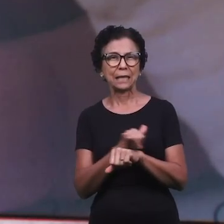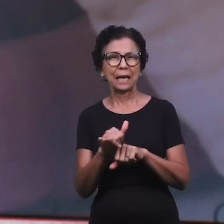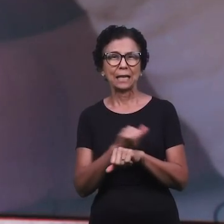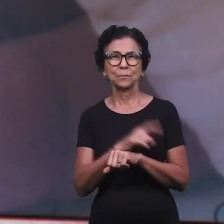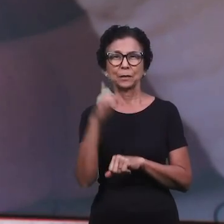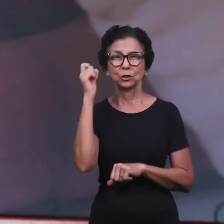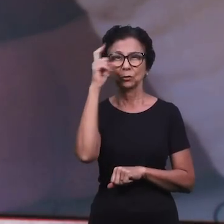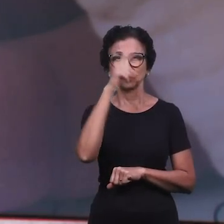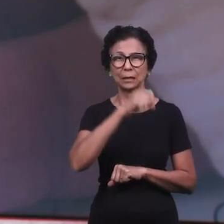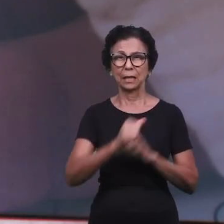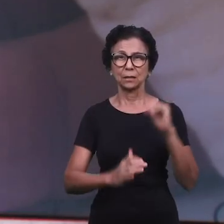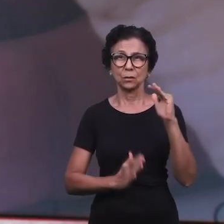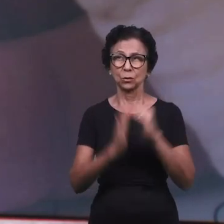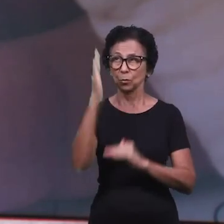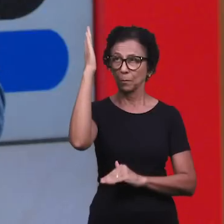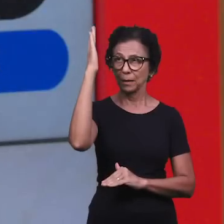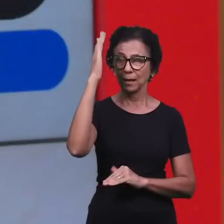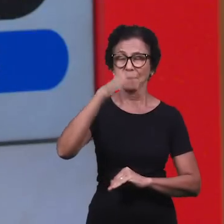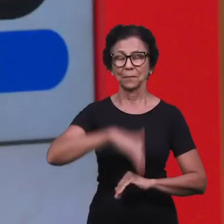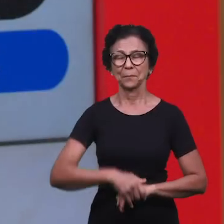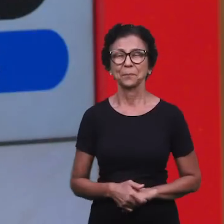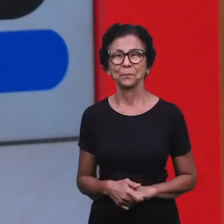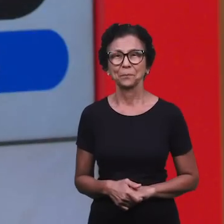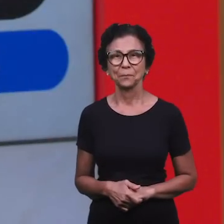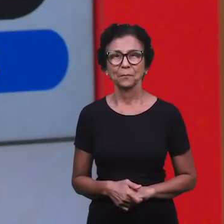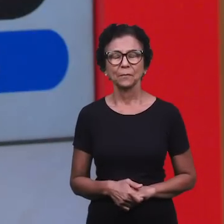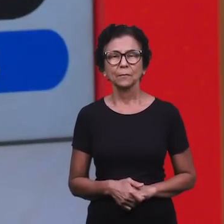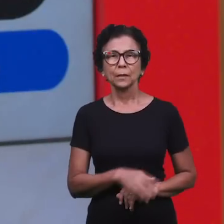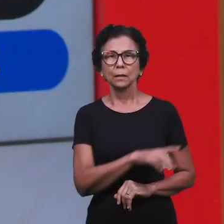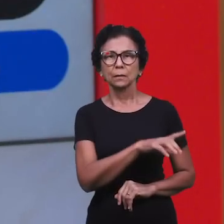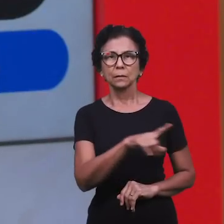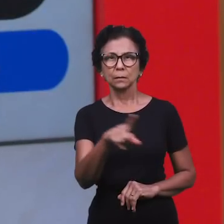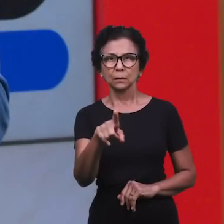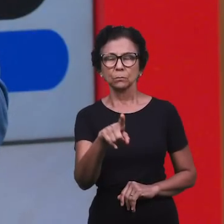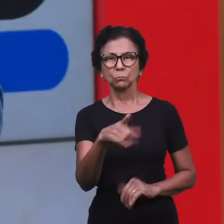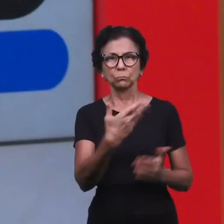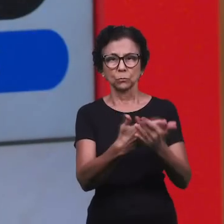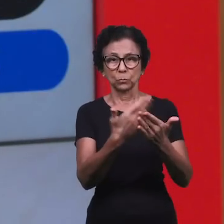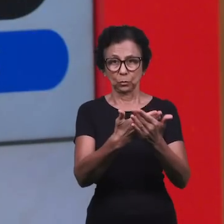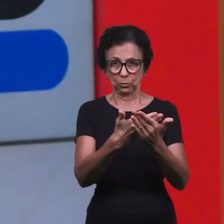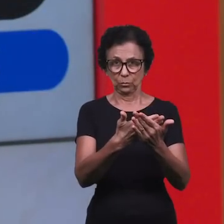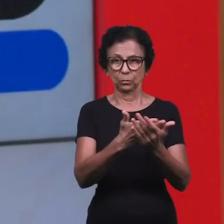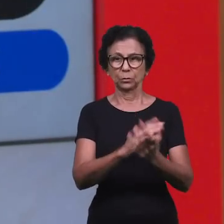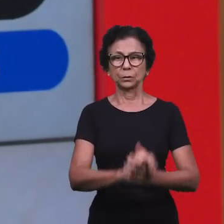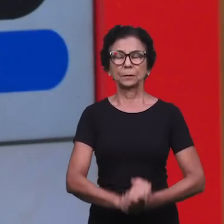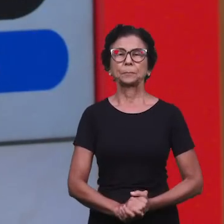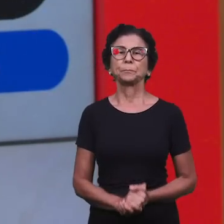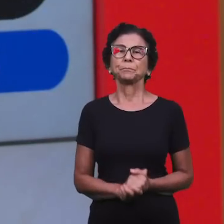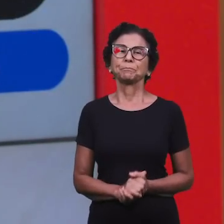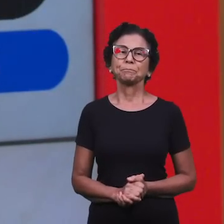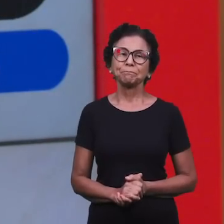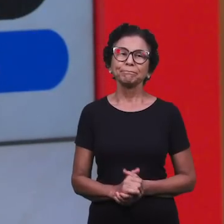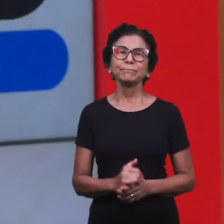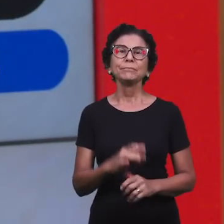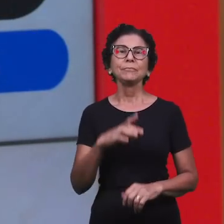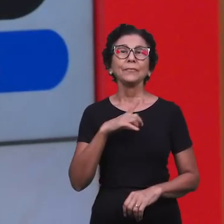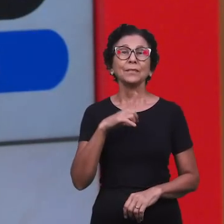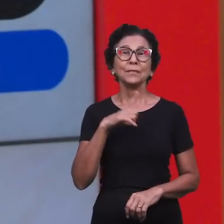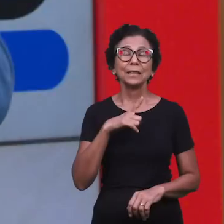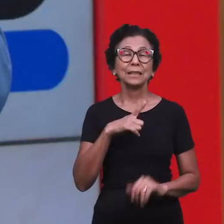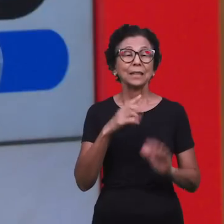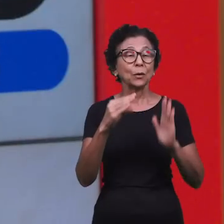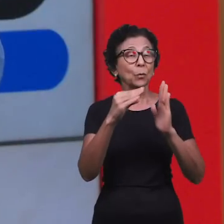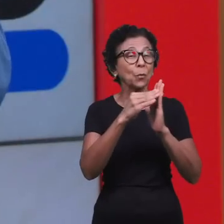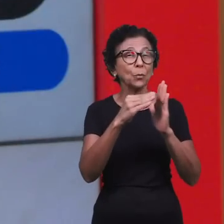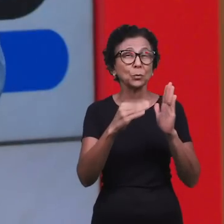dificuldades específicas, tá bom? Eu quero te dizer que na sua jornada de estudos haverá matérias, haverá